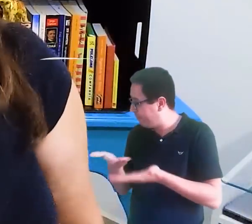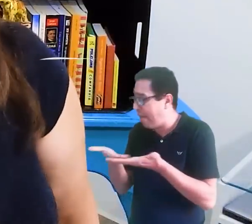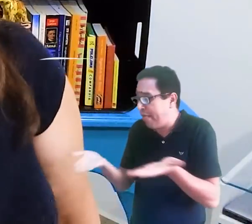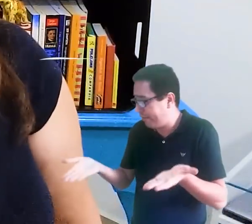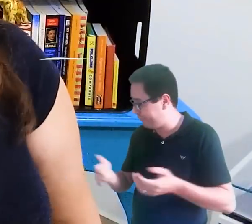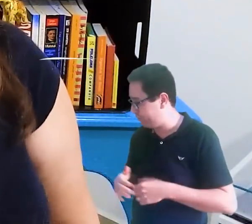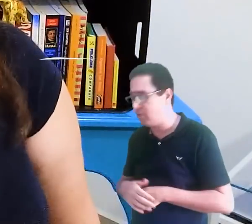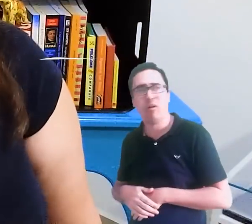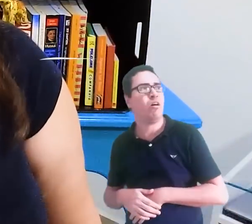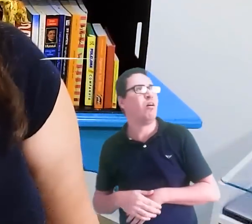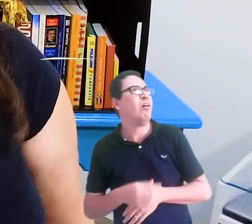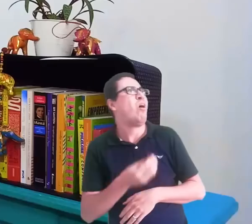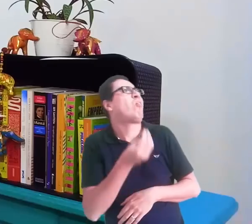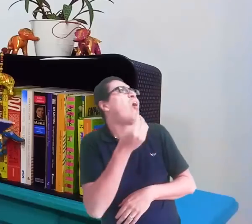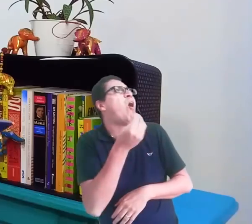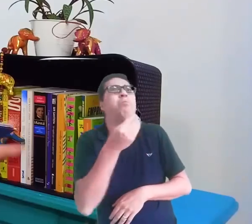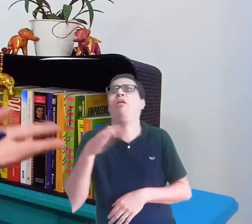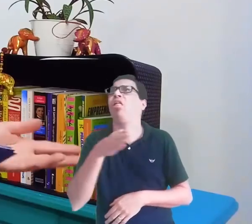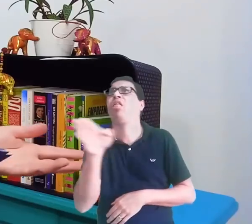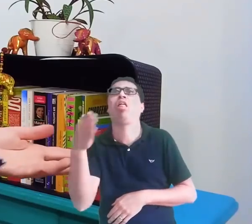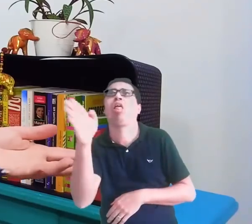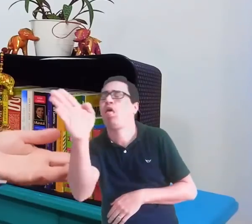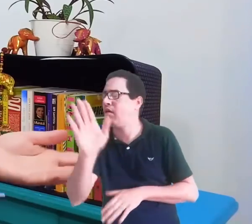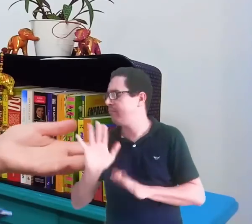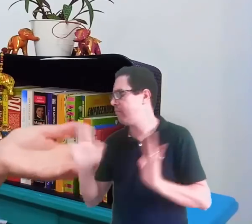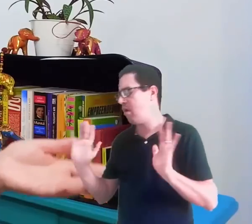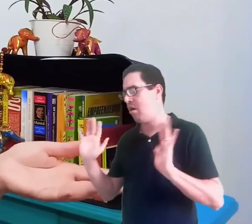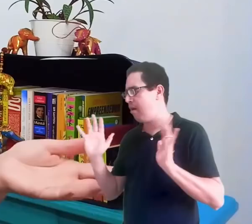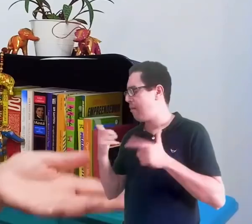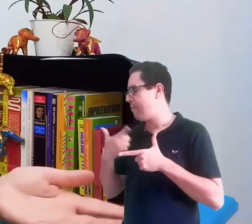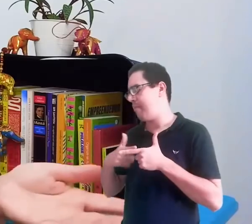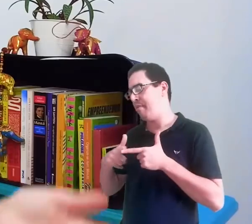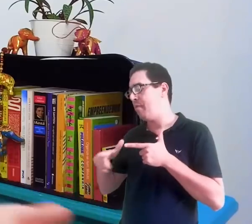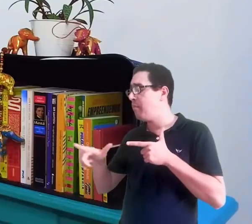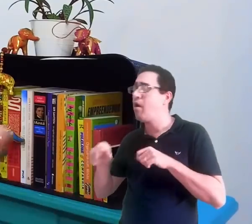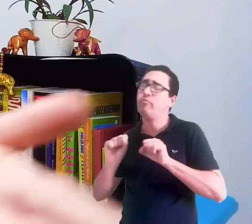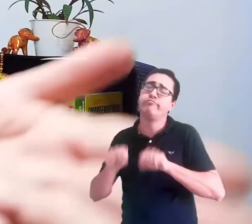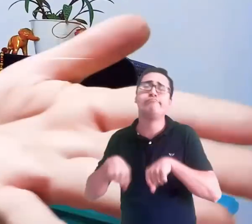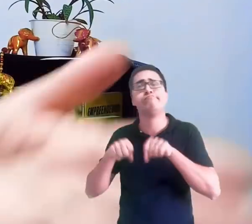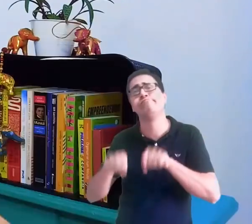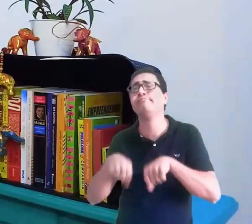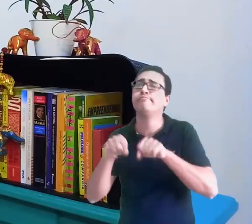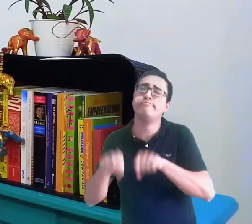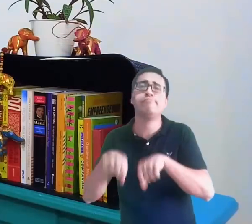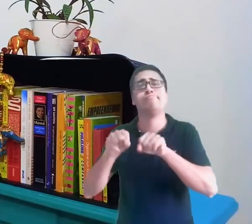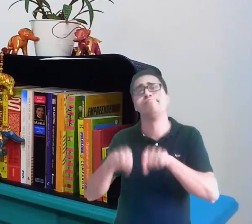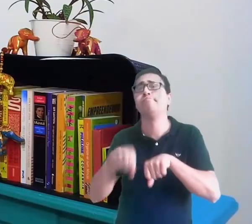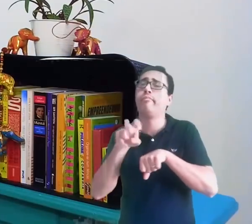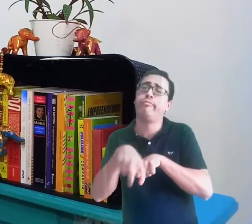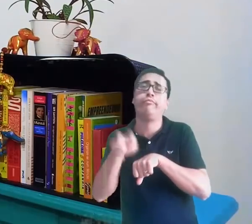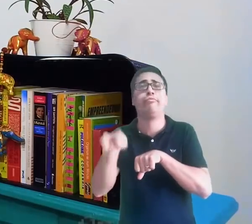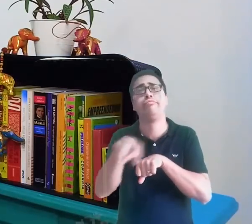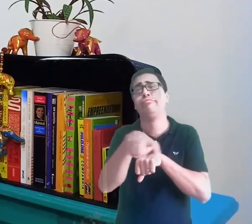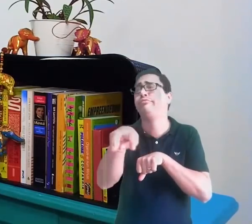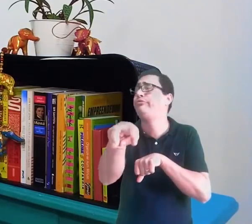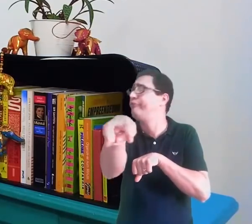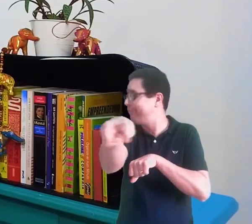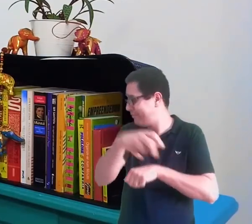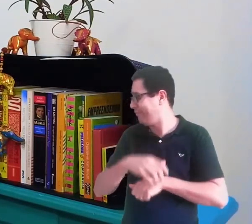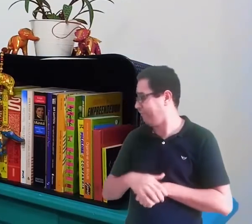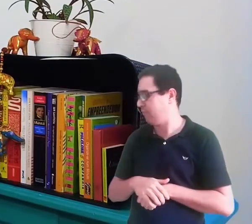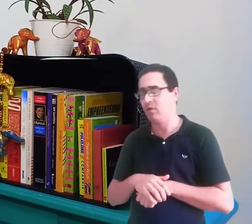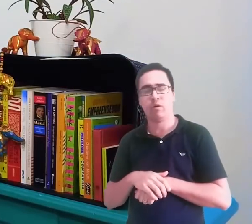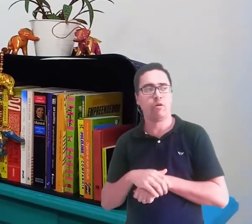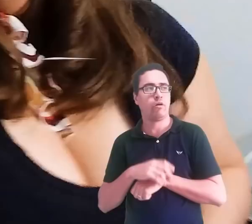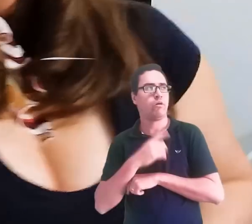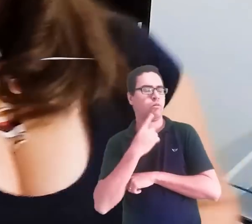E aonde ele irá? Isso não importa, ele irá andando em frente. Então, disse o pequeno príncipe